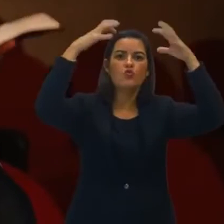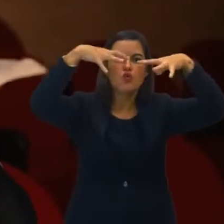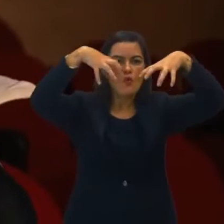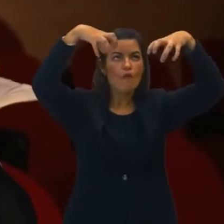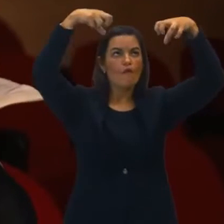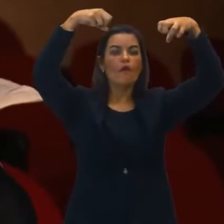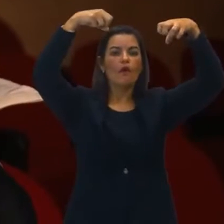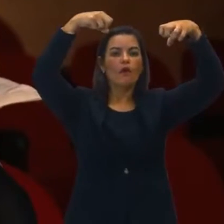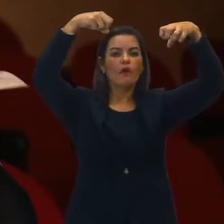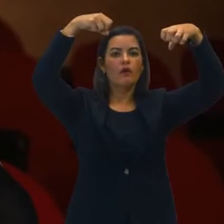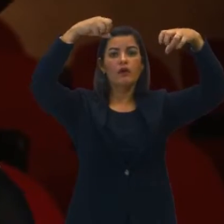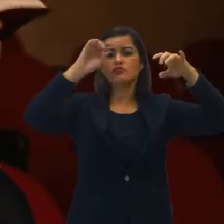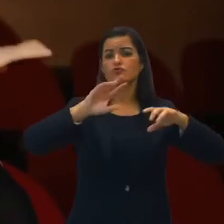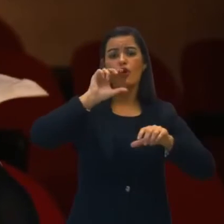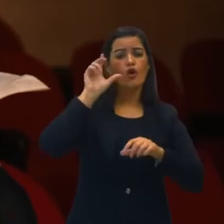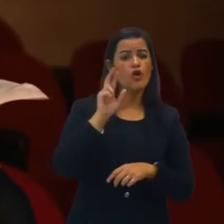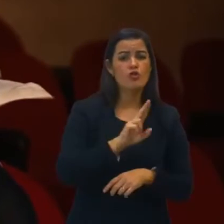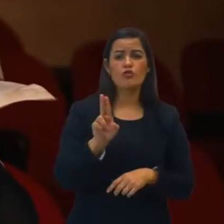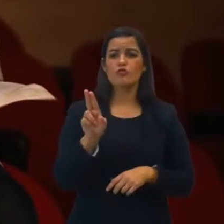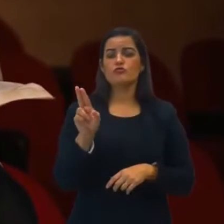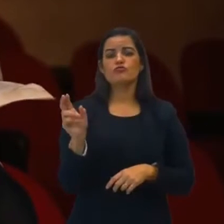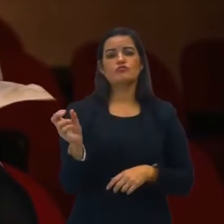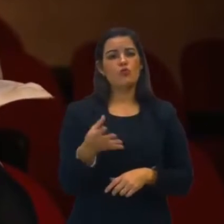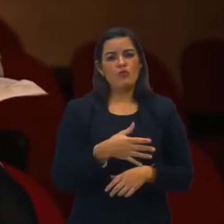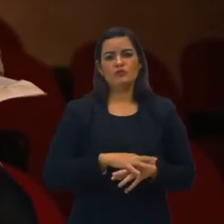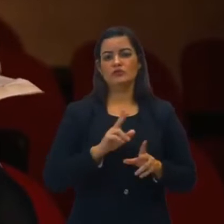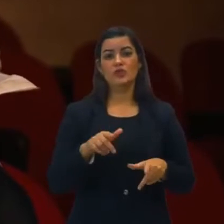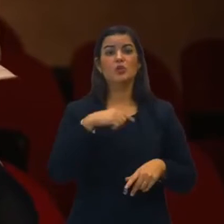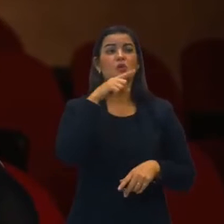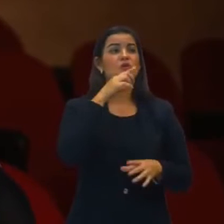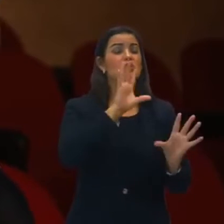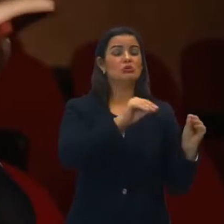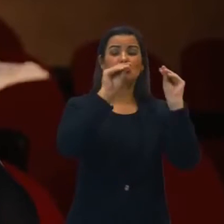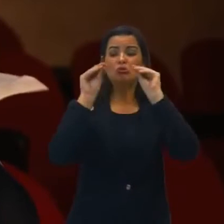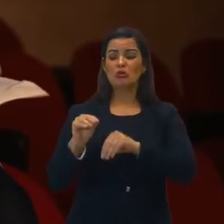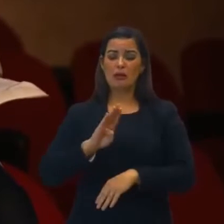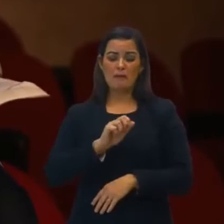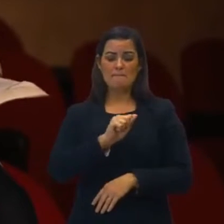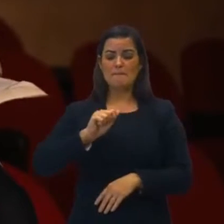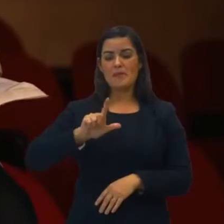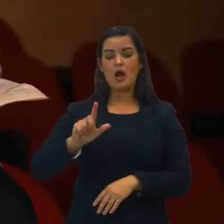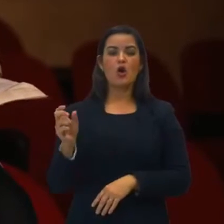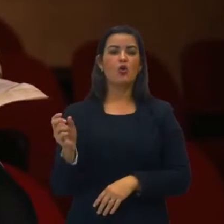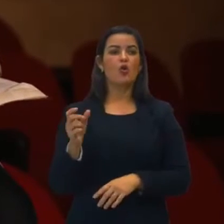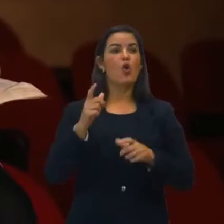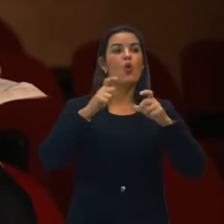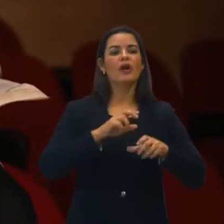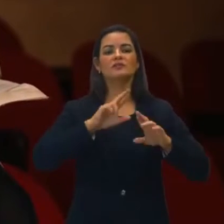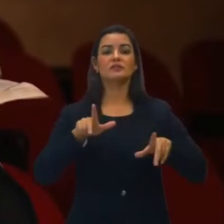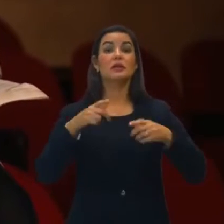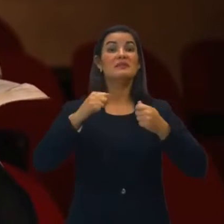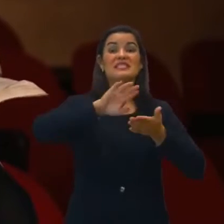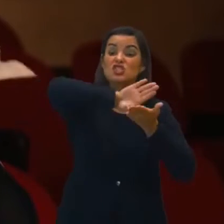apenas de um novo nome. Não adianta trocar Baal de lugar. Não adianta dar roupagens novas a Baal. Baal tem que ser